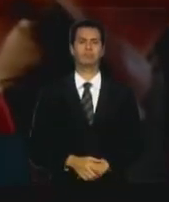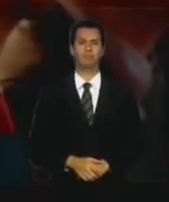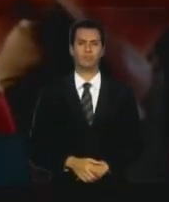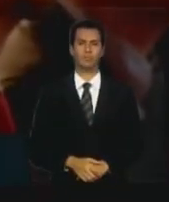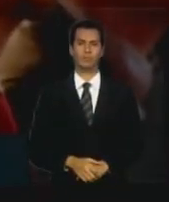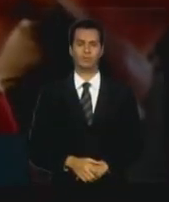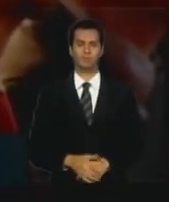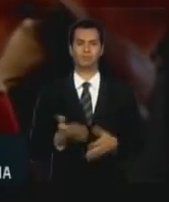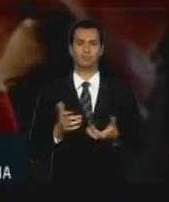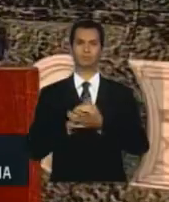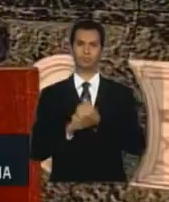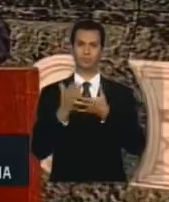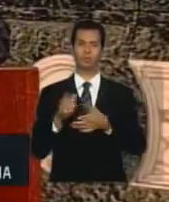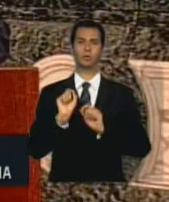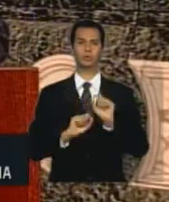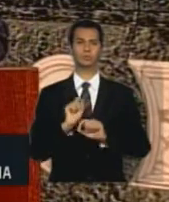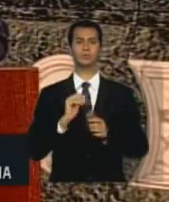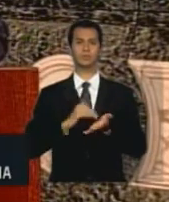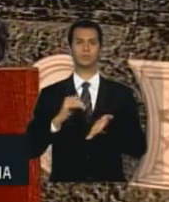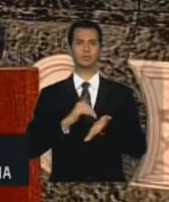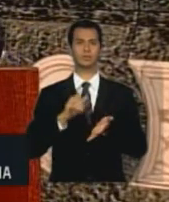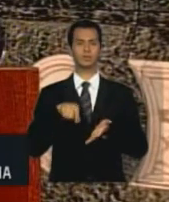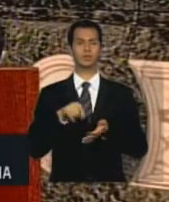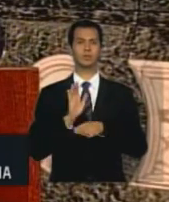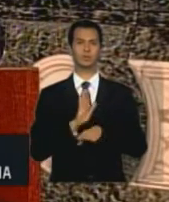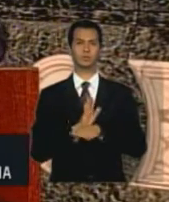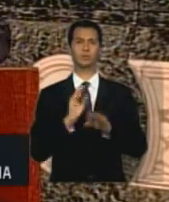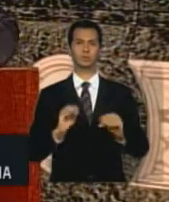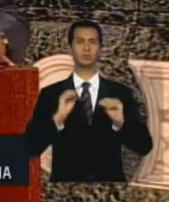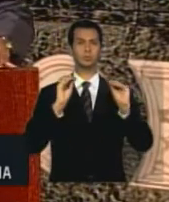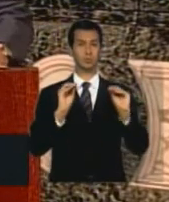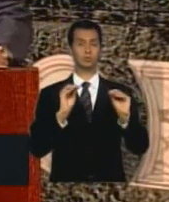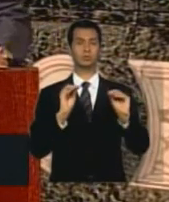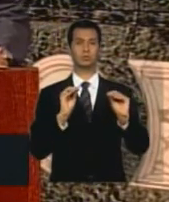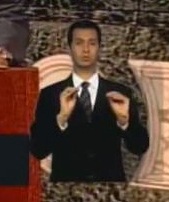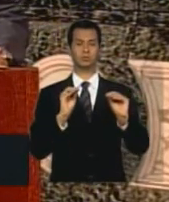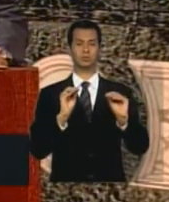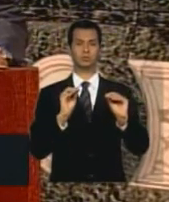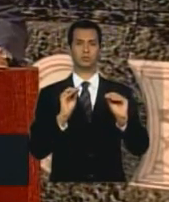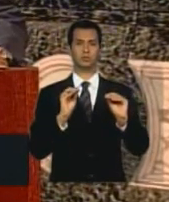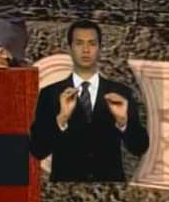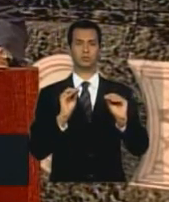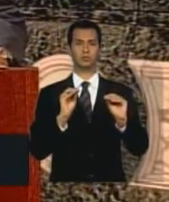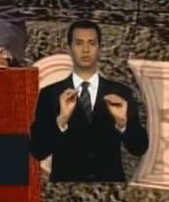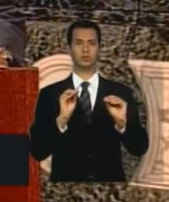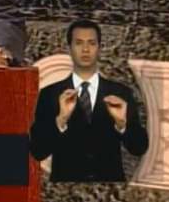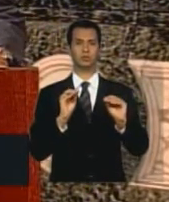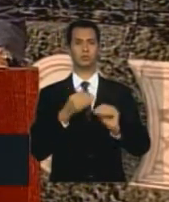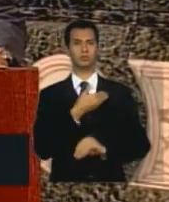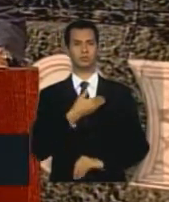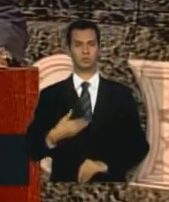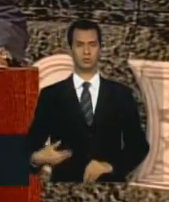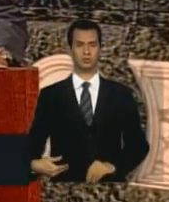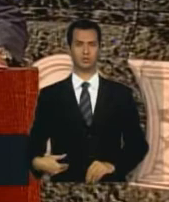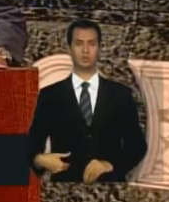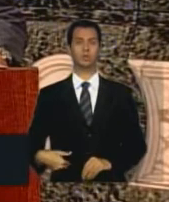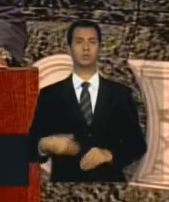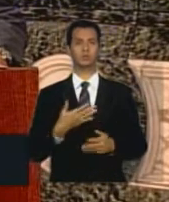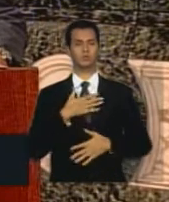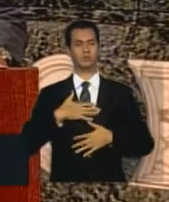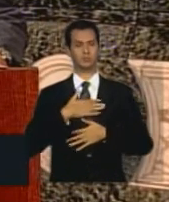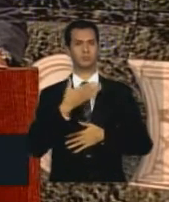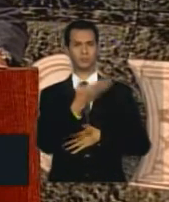nosso secretário da Assessoria Superior, secretário de Estado da Assessoria Superior, do governador,